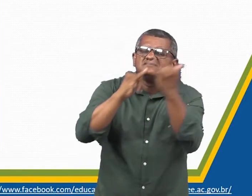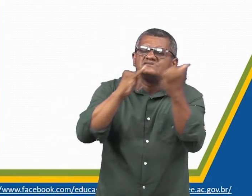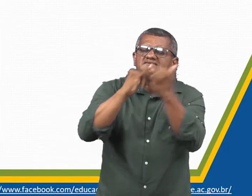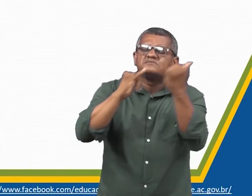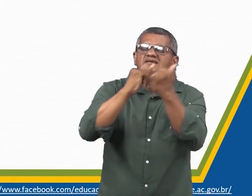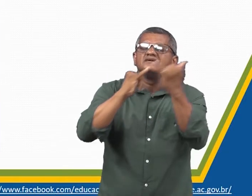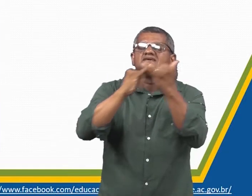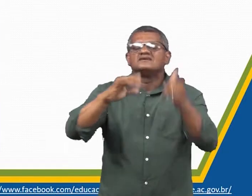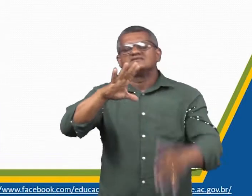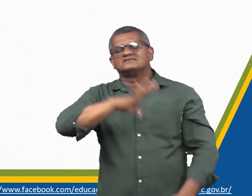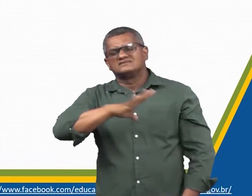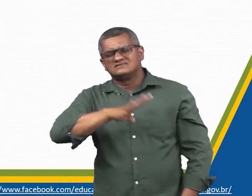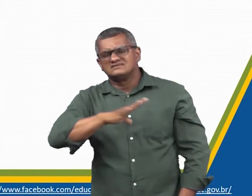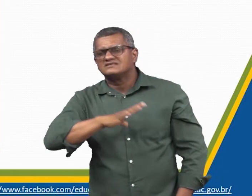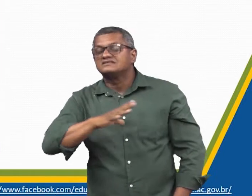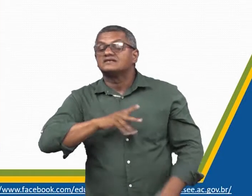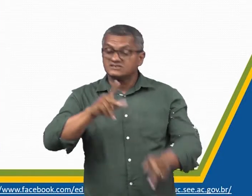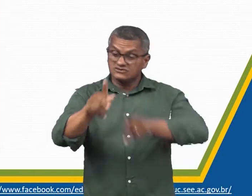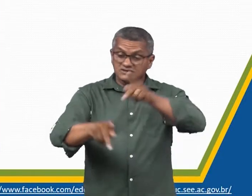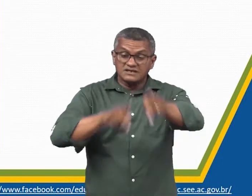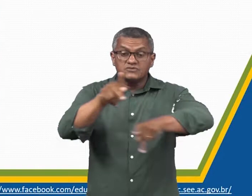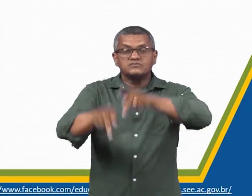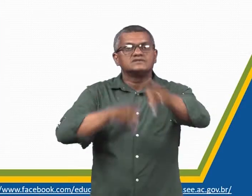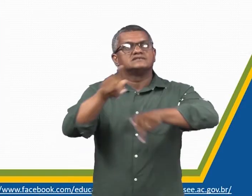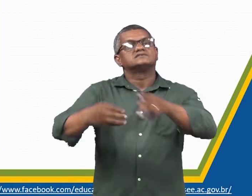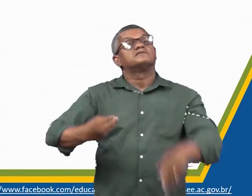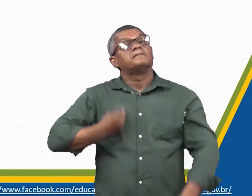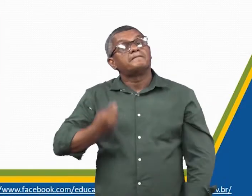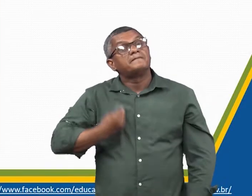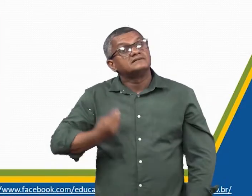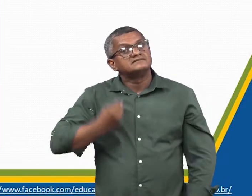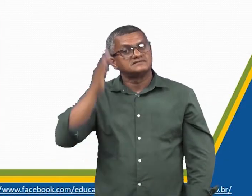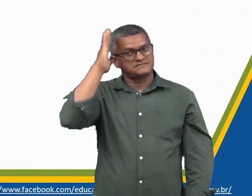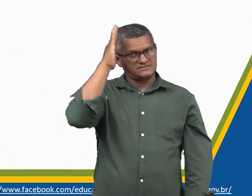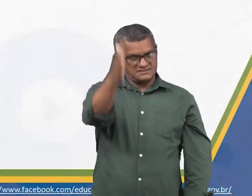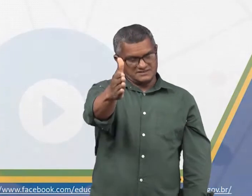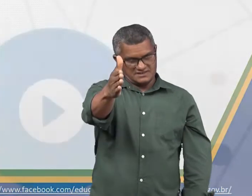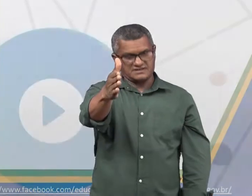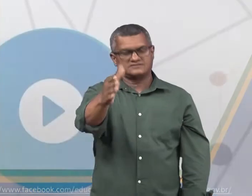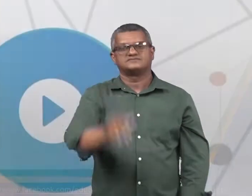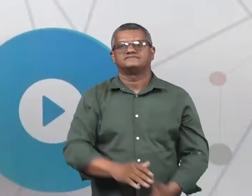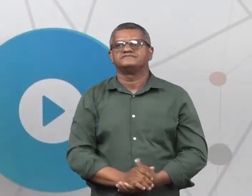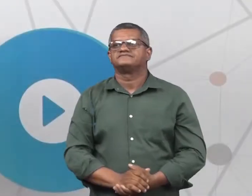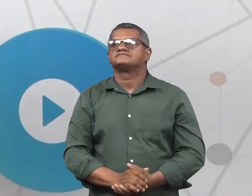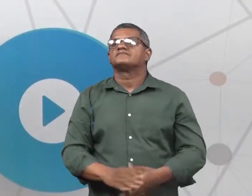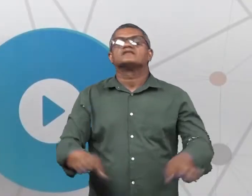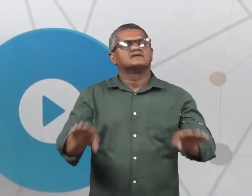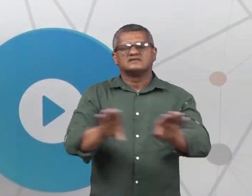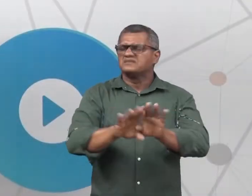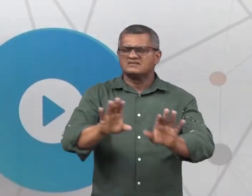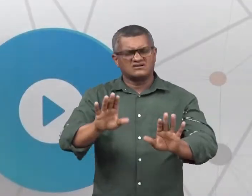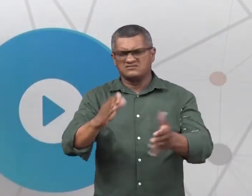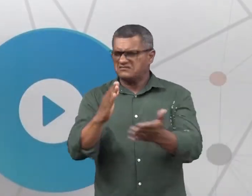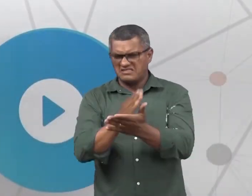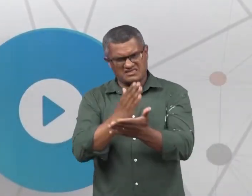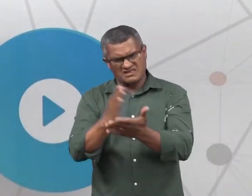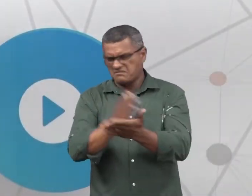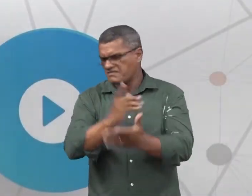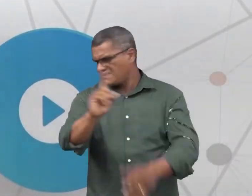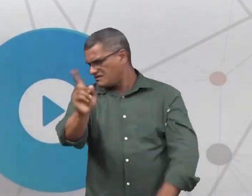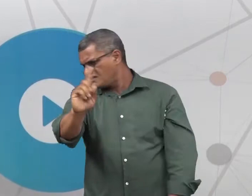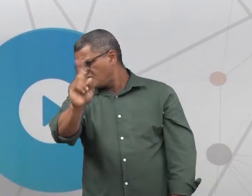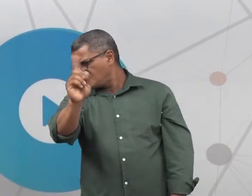da Suíça, a população participa diretamente das decisões, sem depender